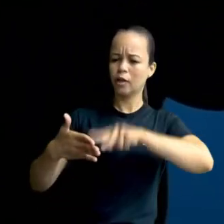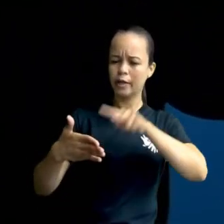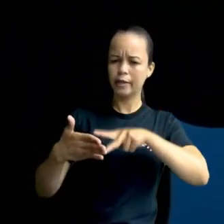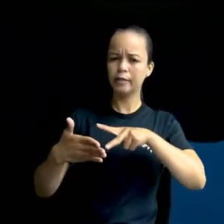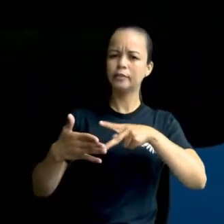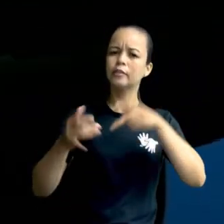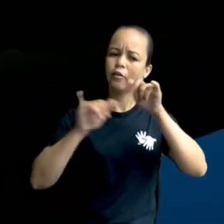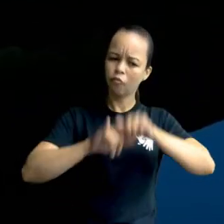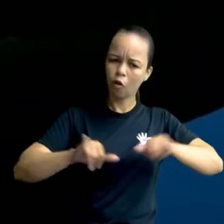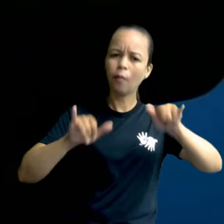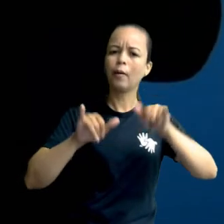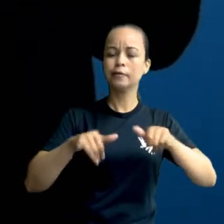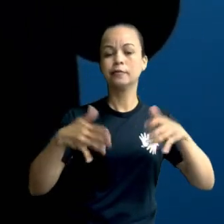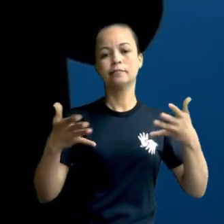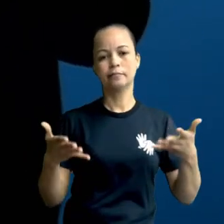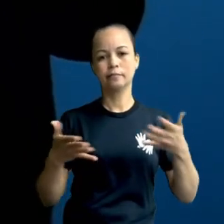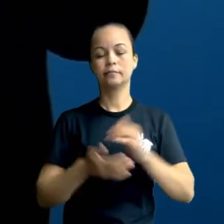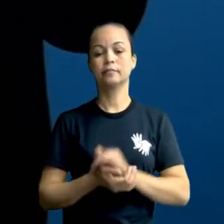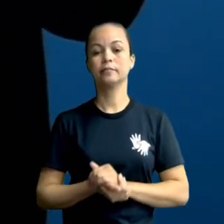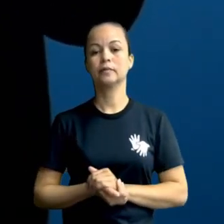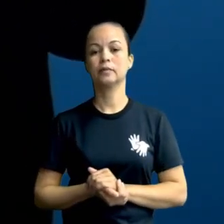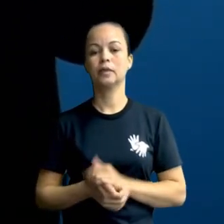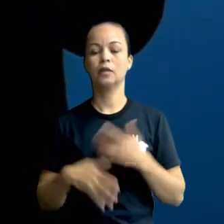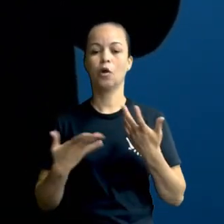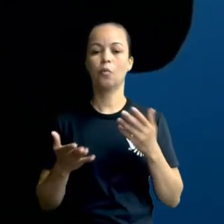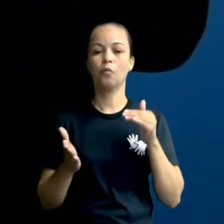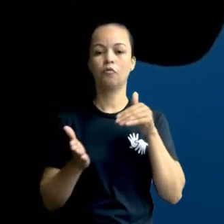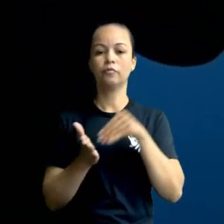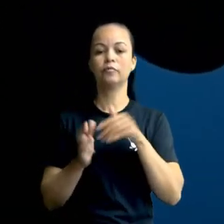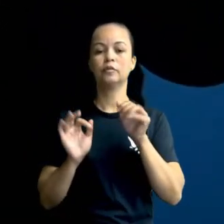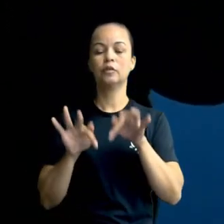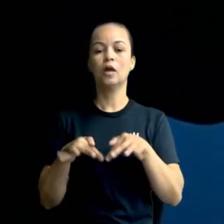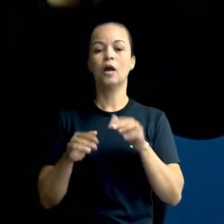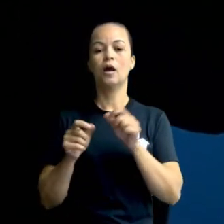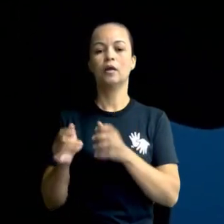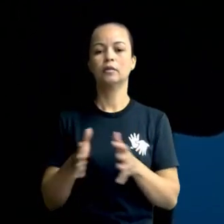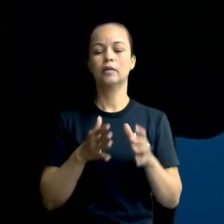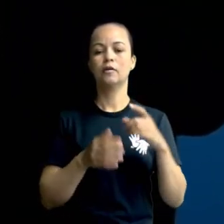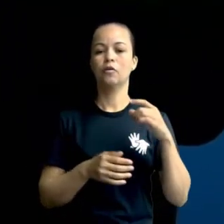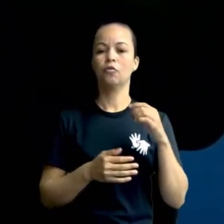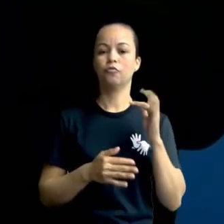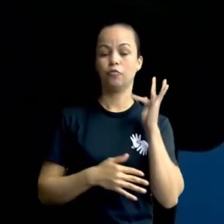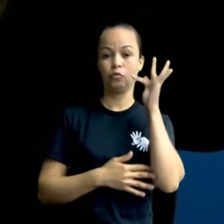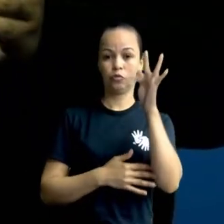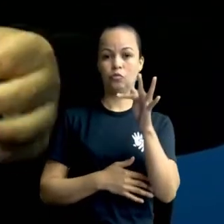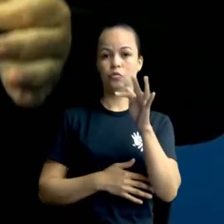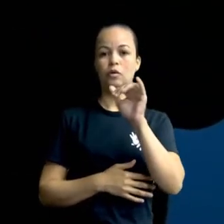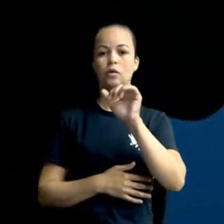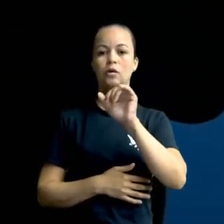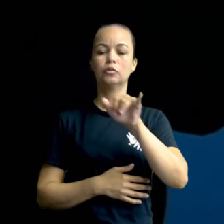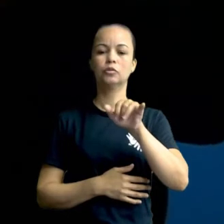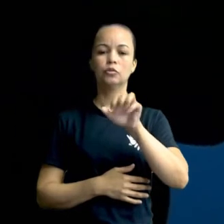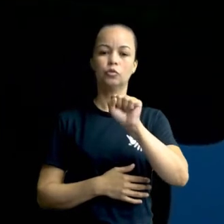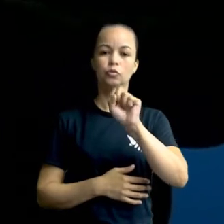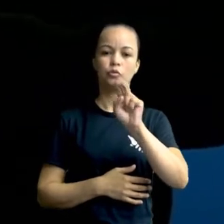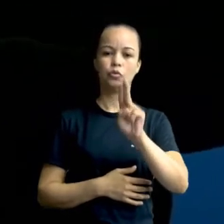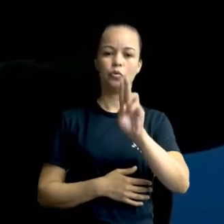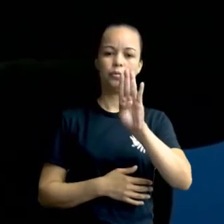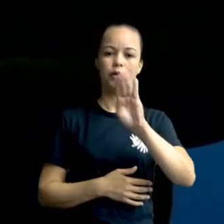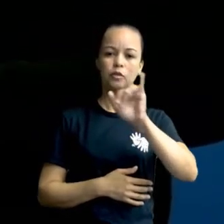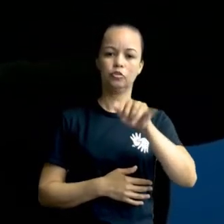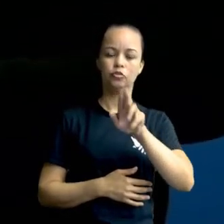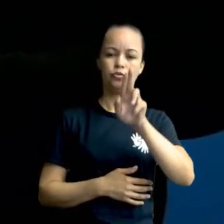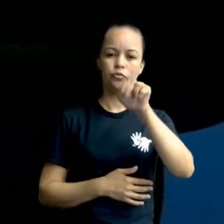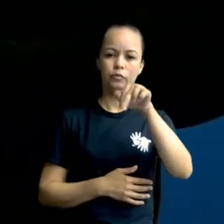estariam informados. E por último, temos o futuro do subjuntivo, que exprime uma